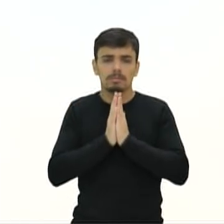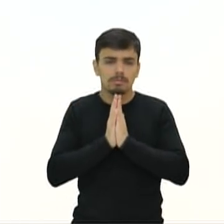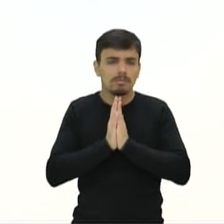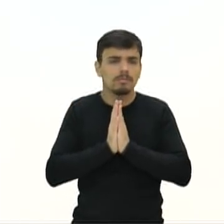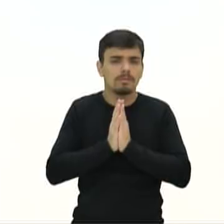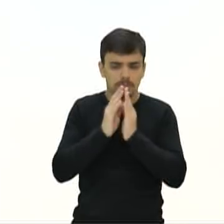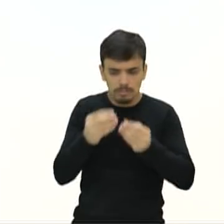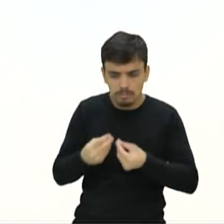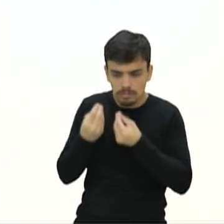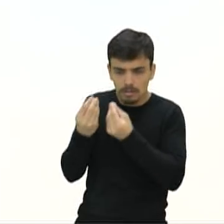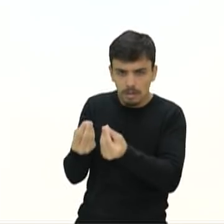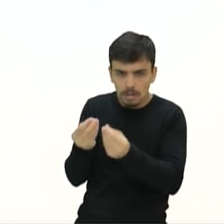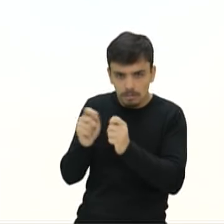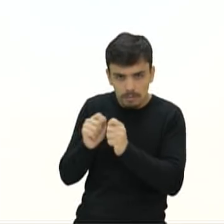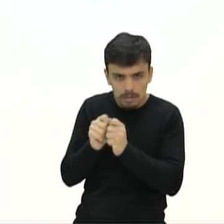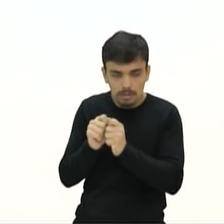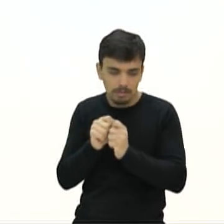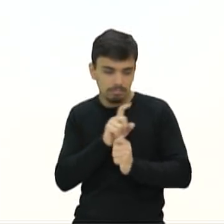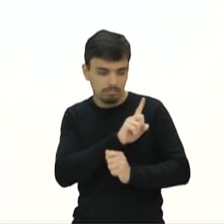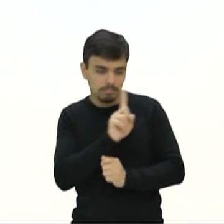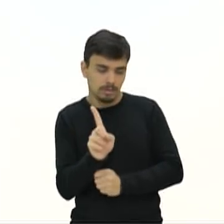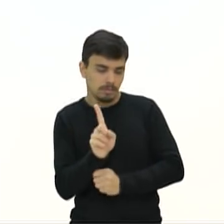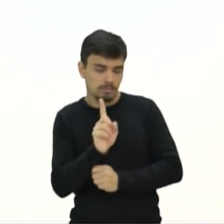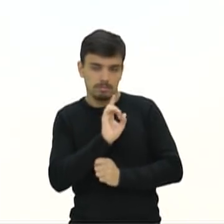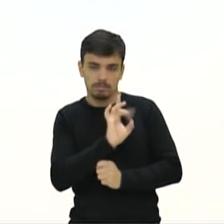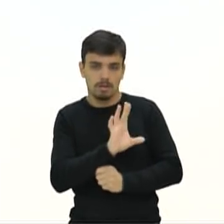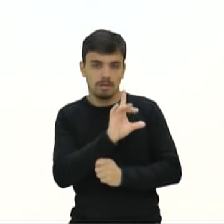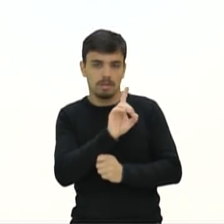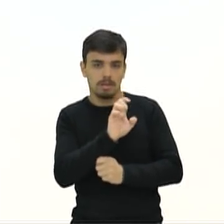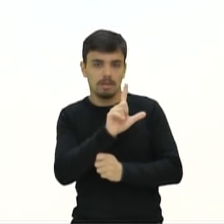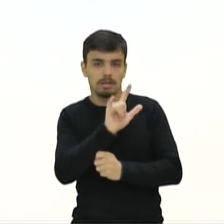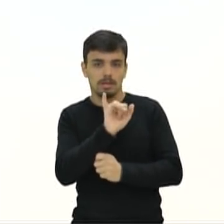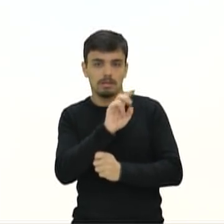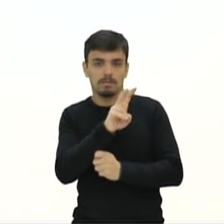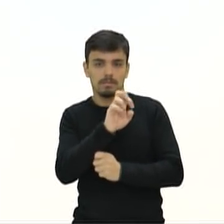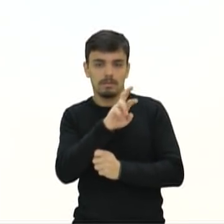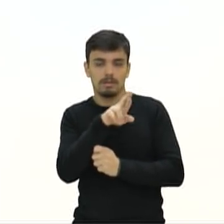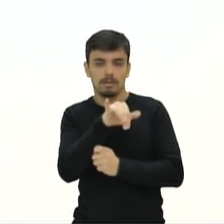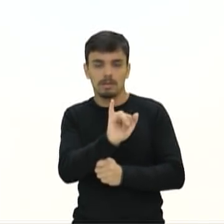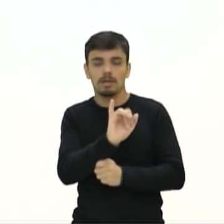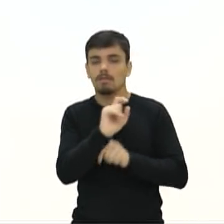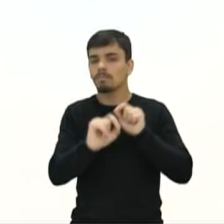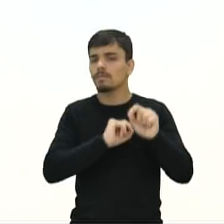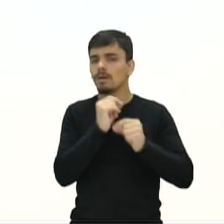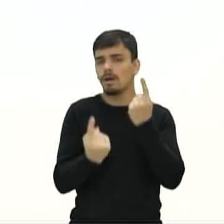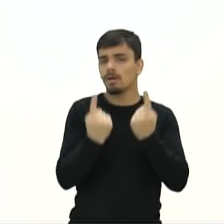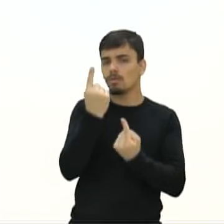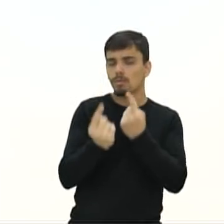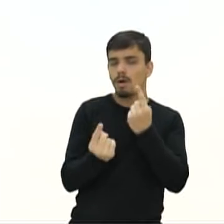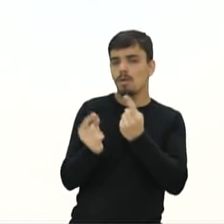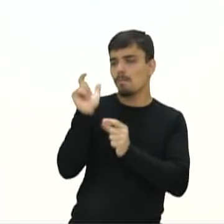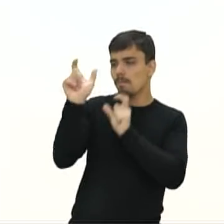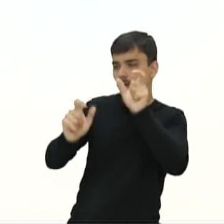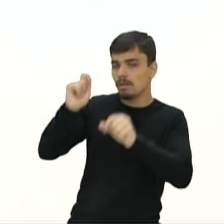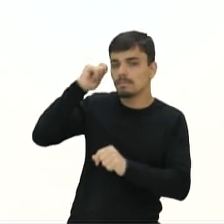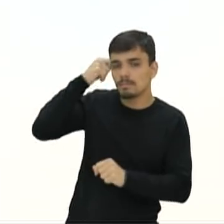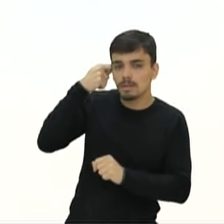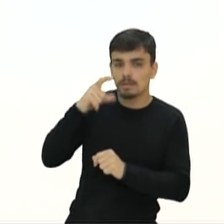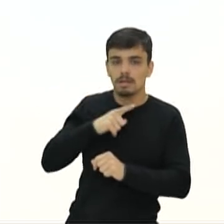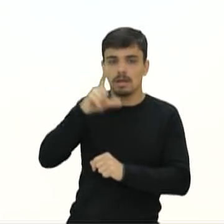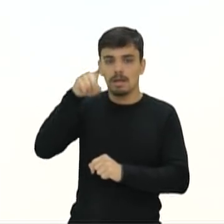faz entrega? Não, só delivery. Qual das palavras em negrito que